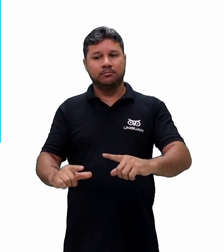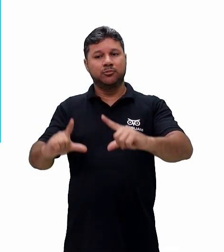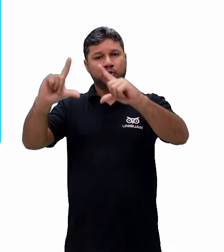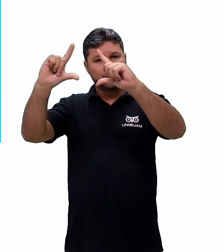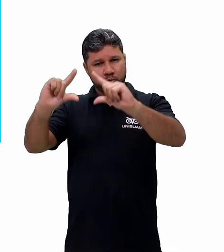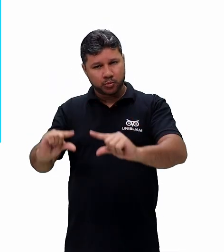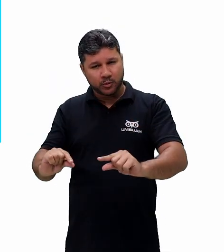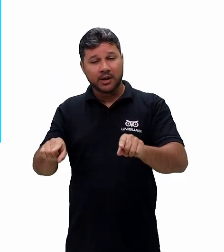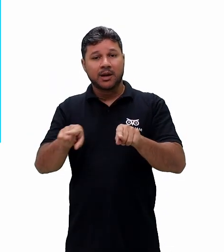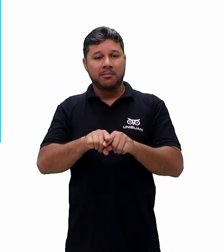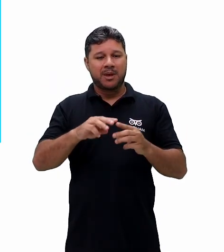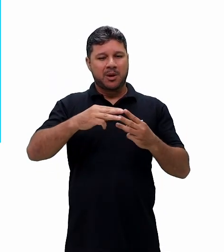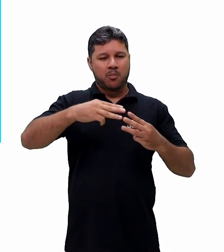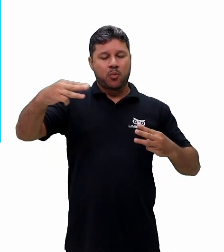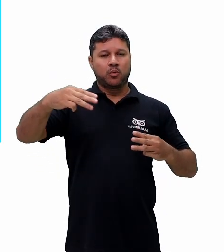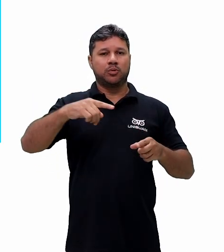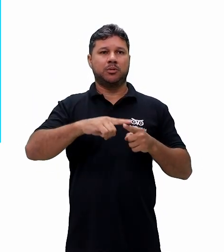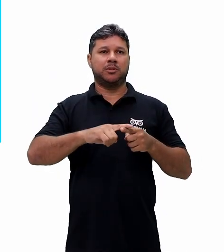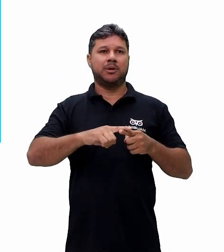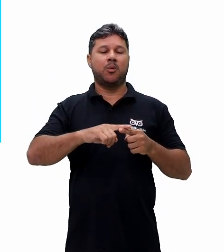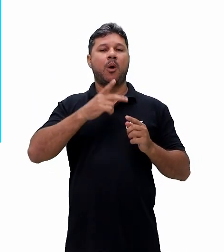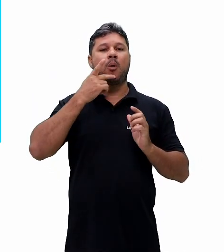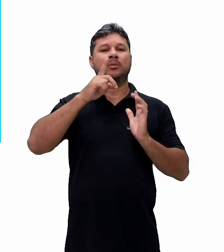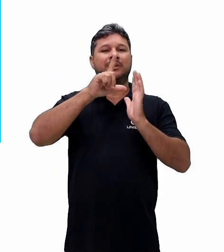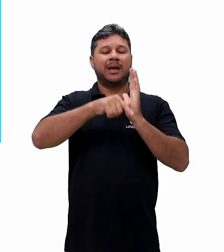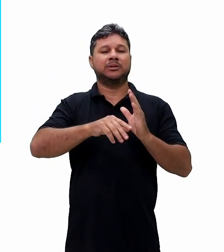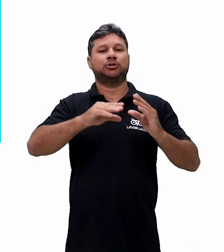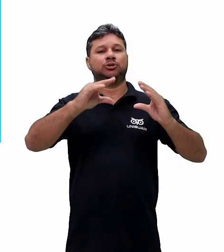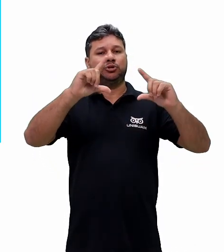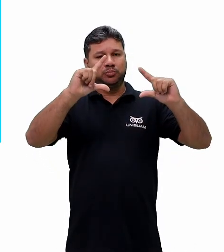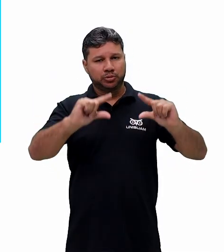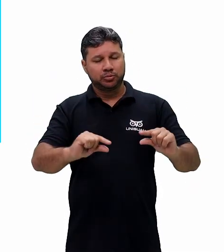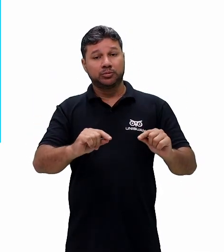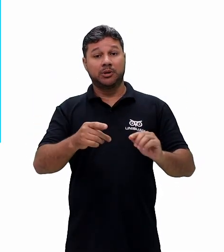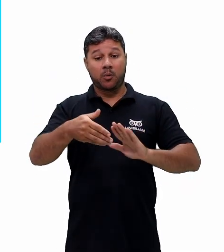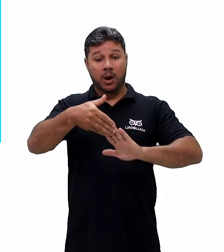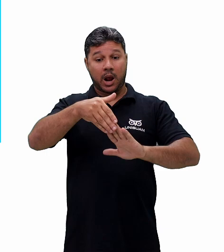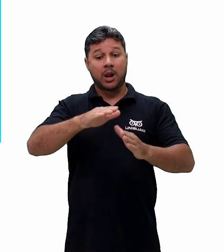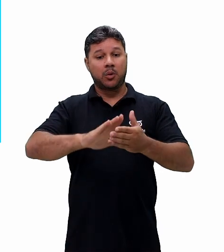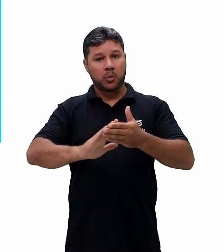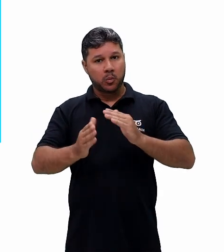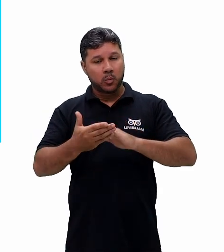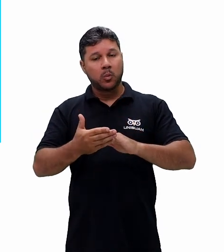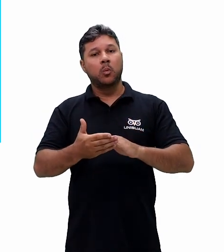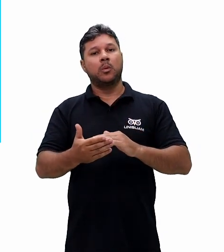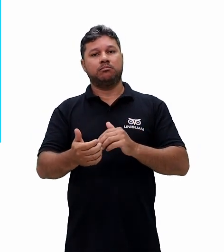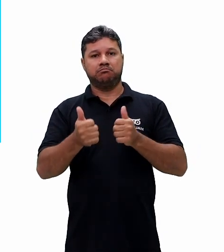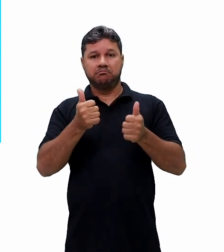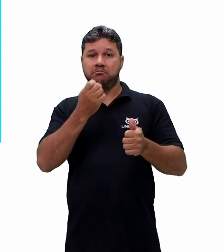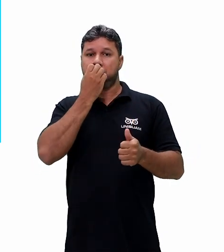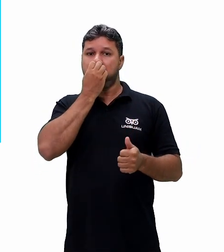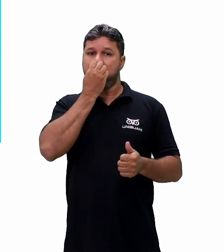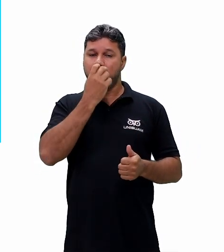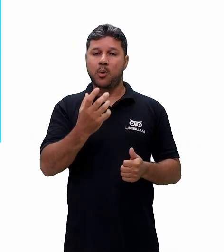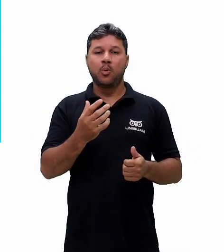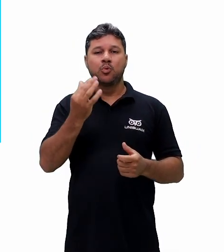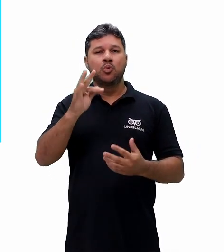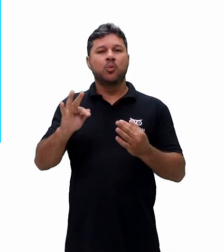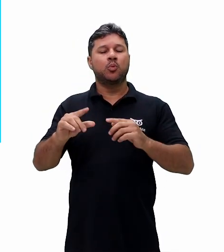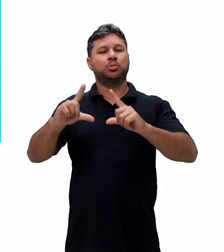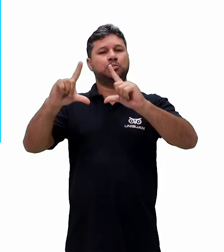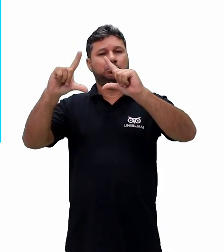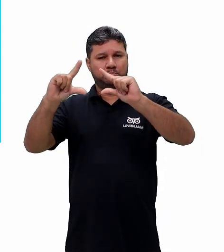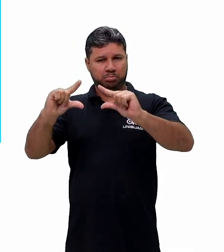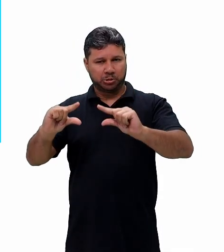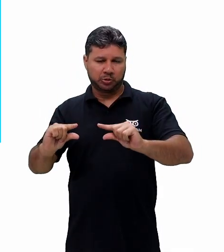os sintomas da dor e da dor muscular tardia. Então, o alongamento, ele sim